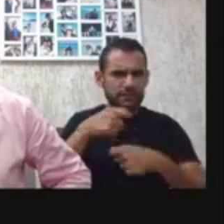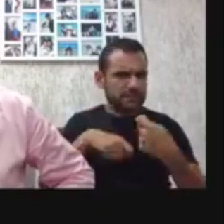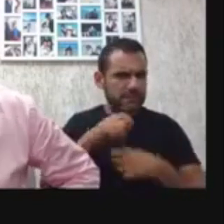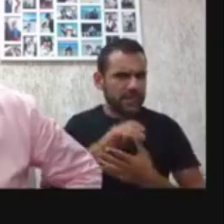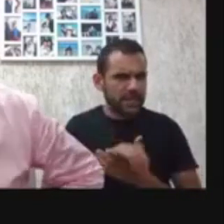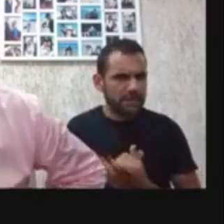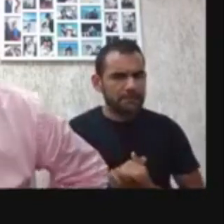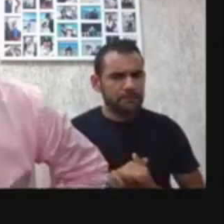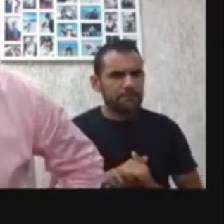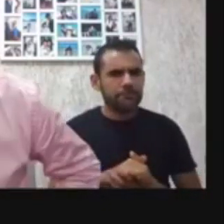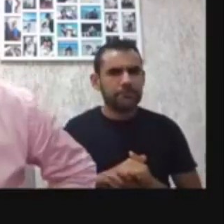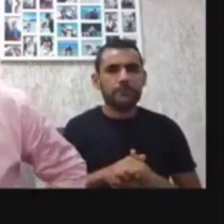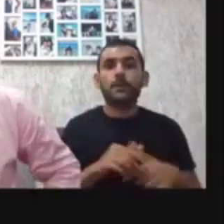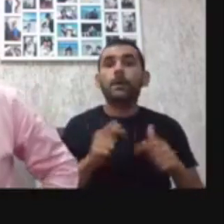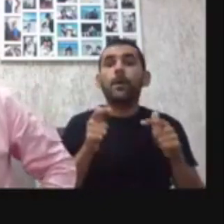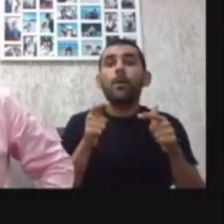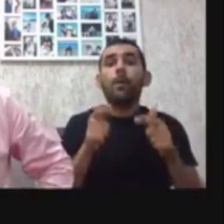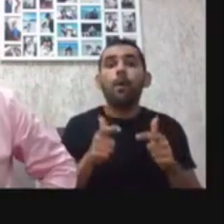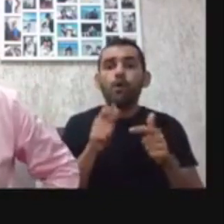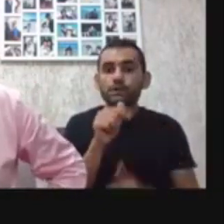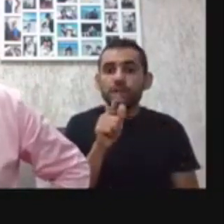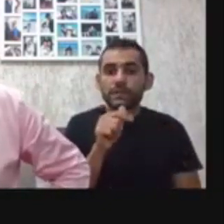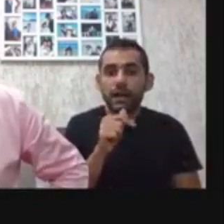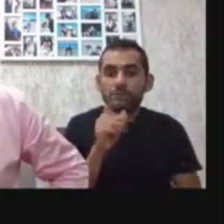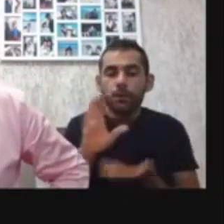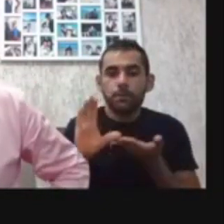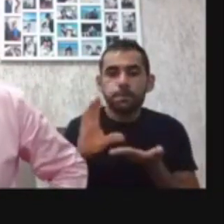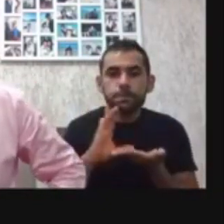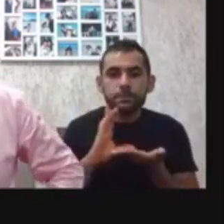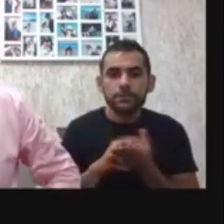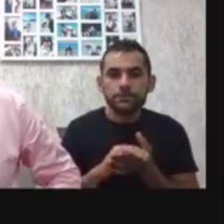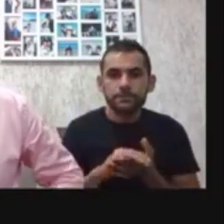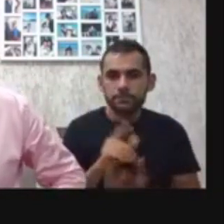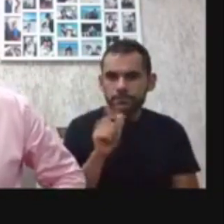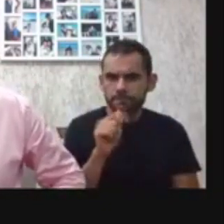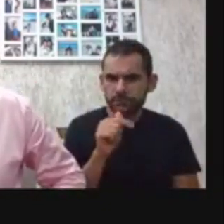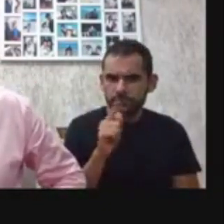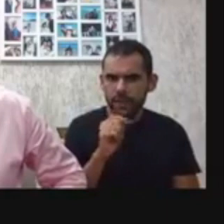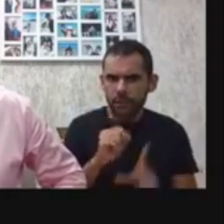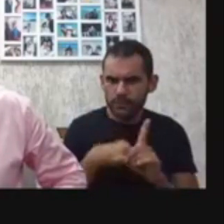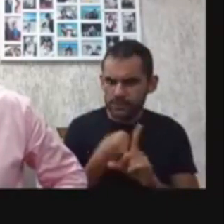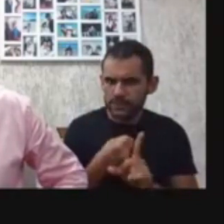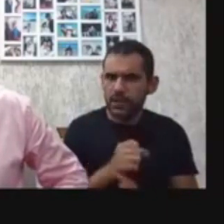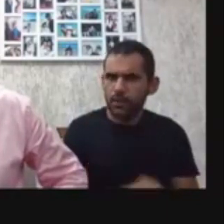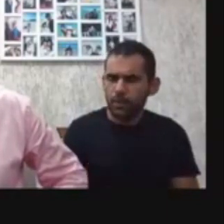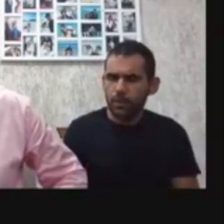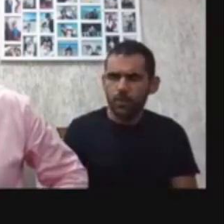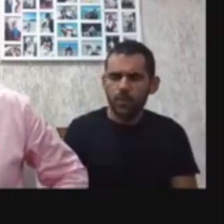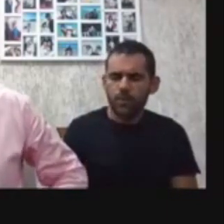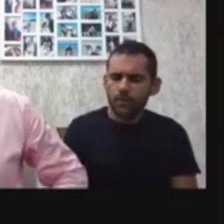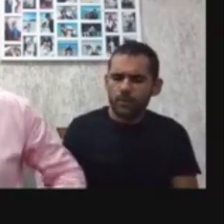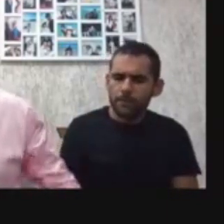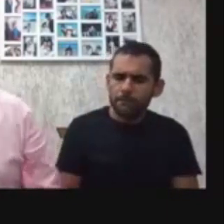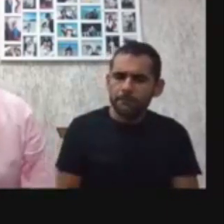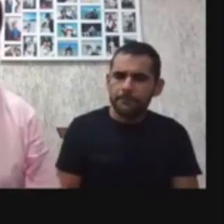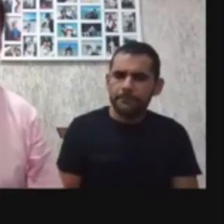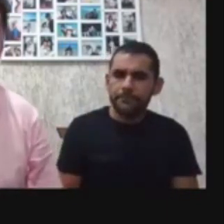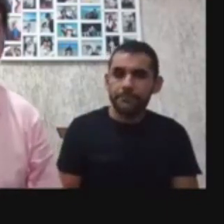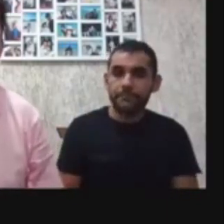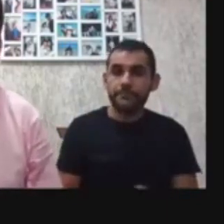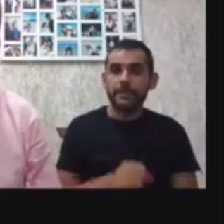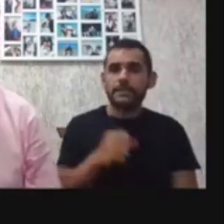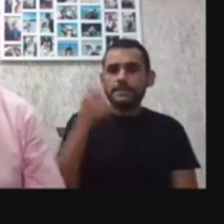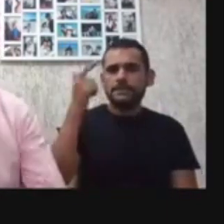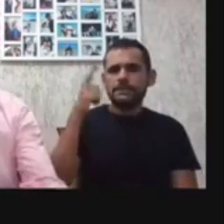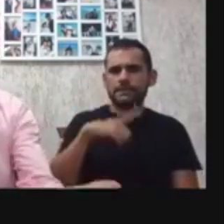recursos? E outra coisa, aonde que água é para dar lucro? A água também é uma questão social. Você entendeu? E a gente